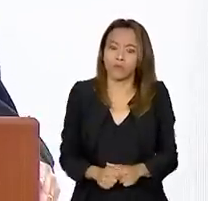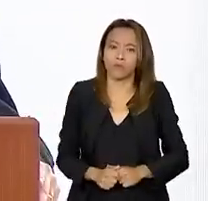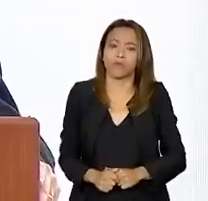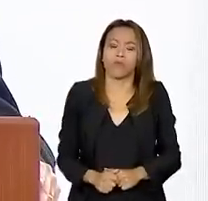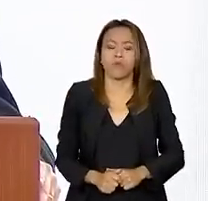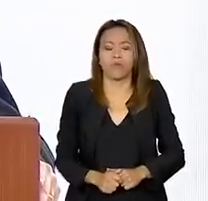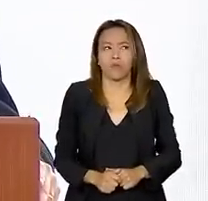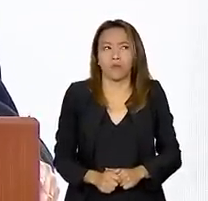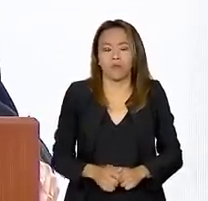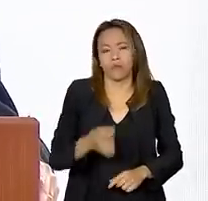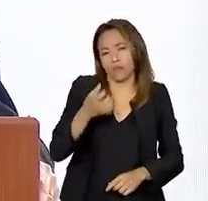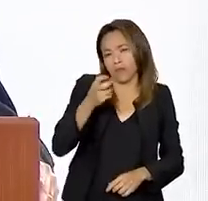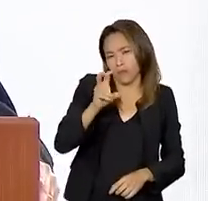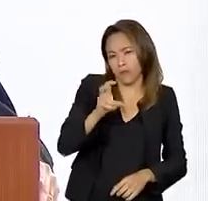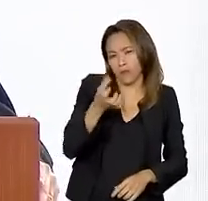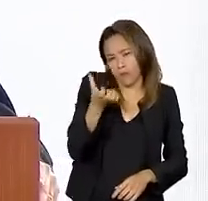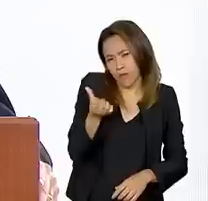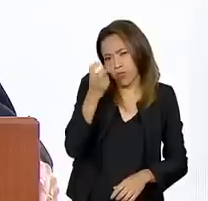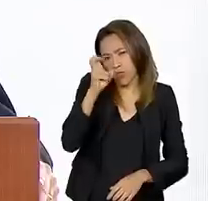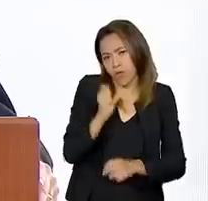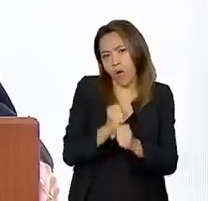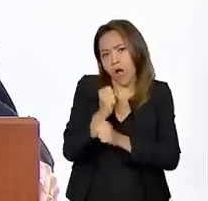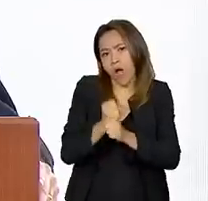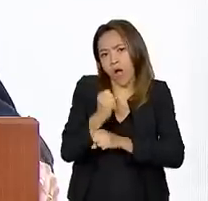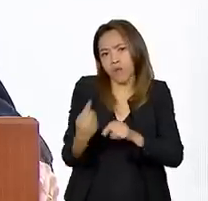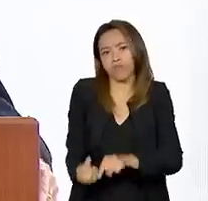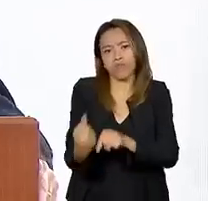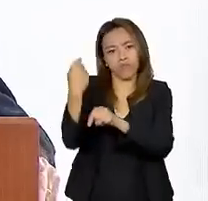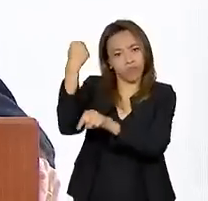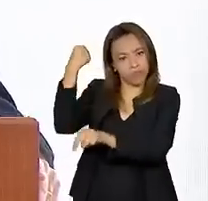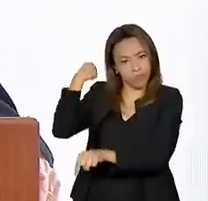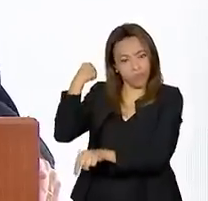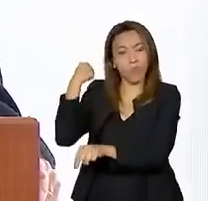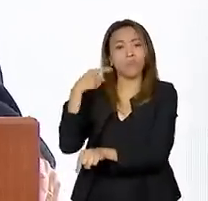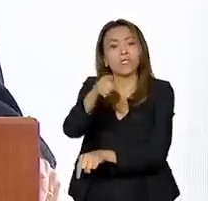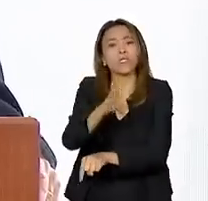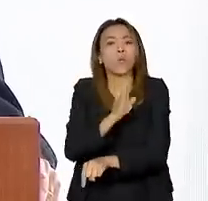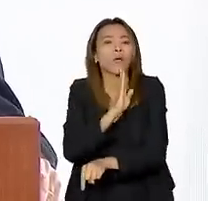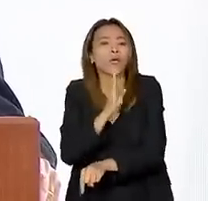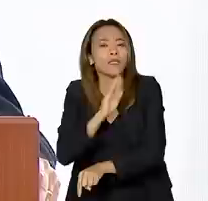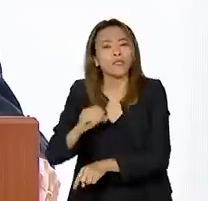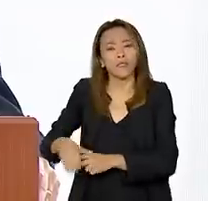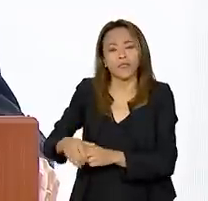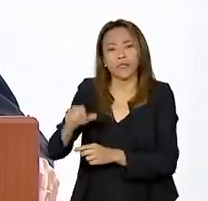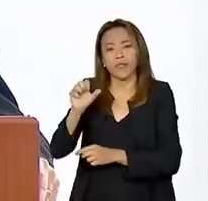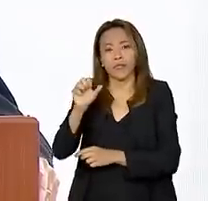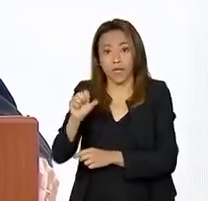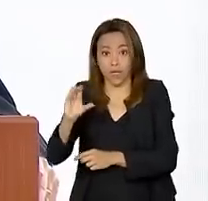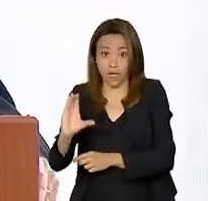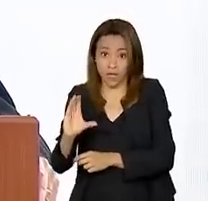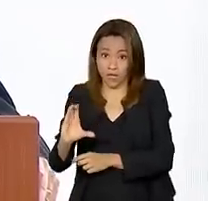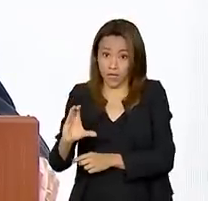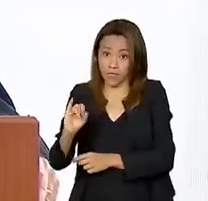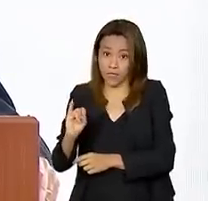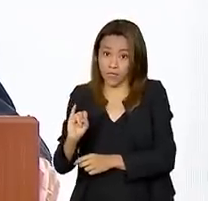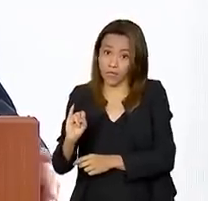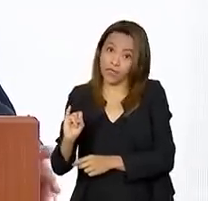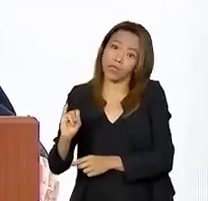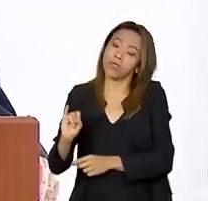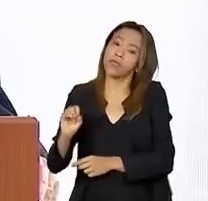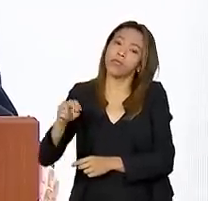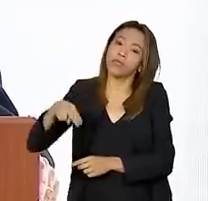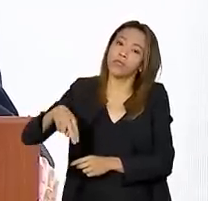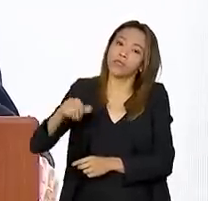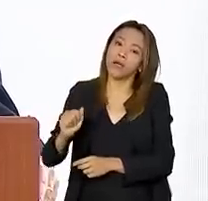cerca de 5, 6 anos atrás, através do Cimatec, que alguns conhecem aqui, um centro de inovação e tecnologia